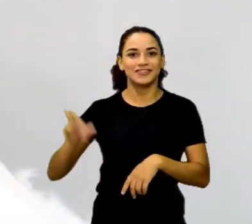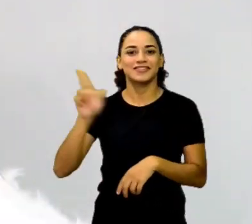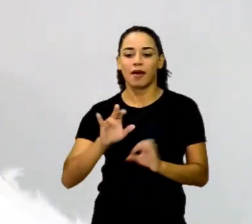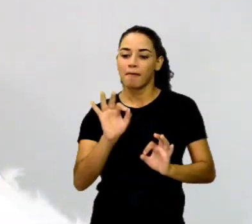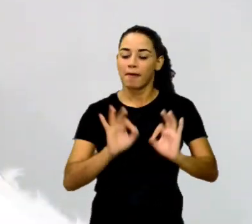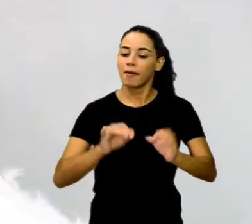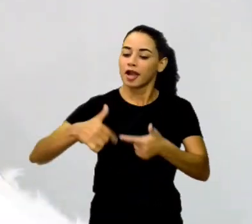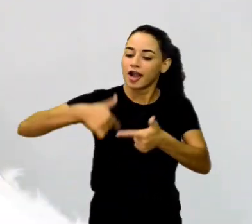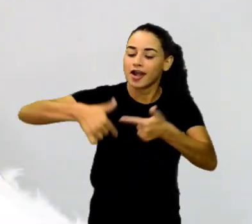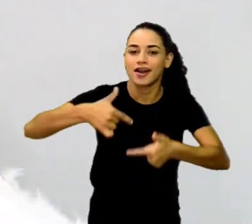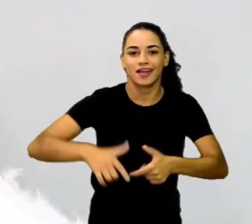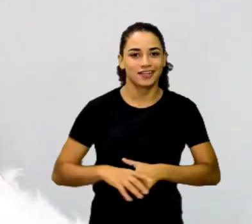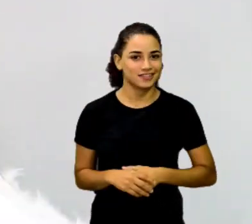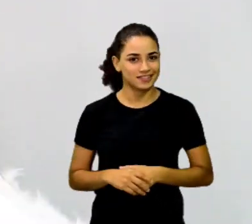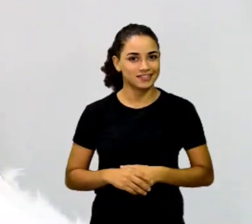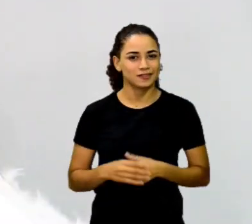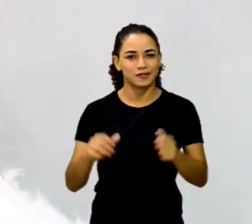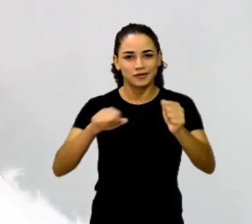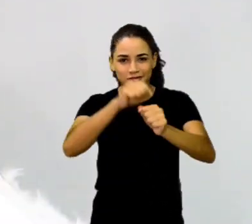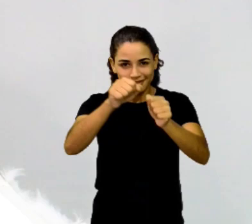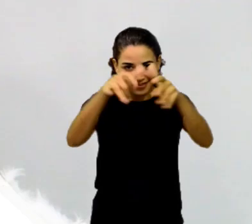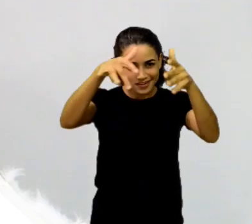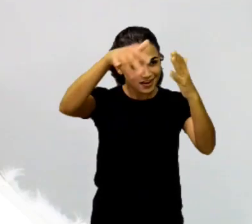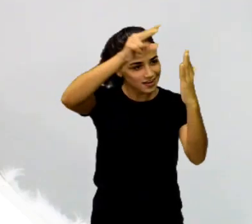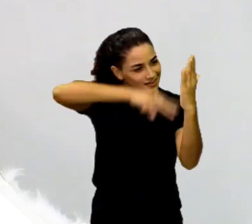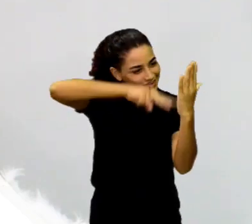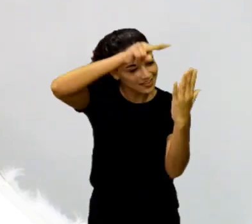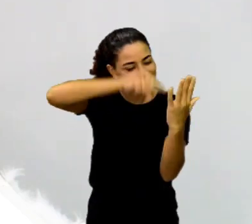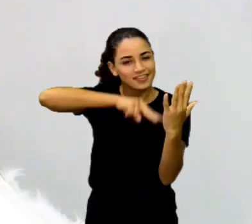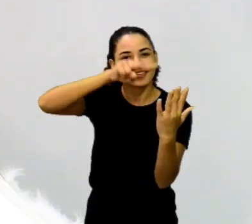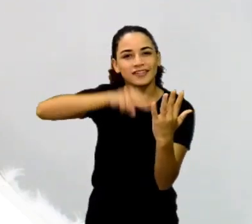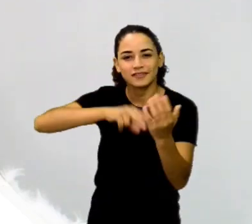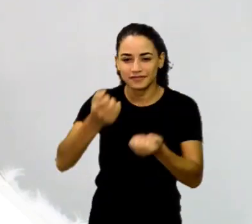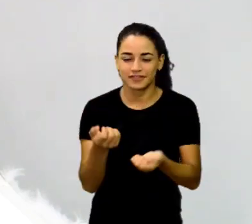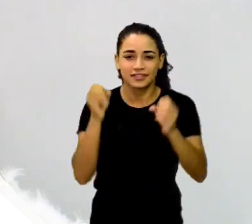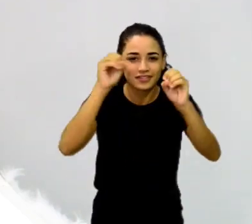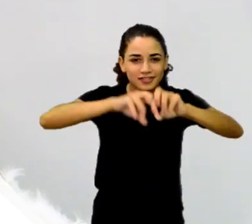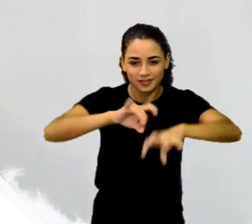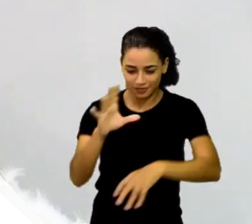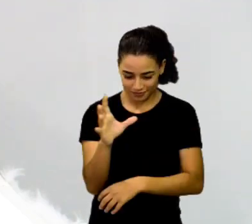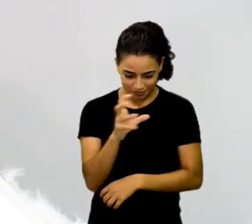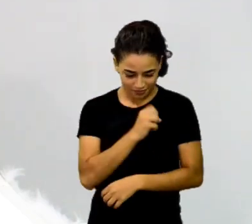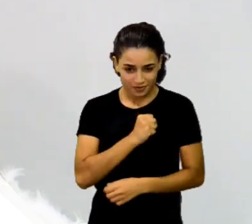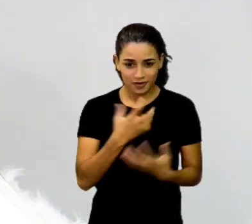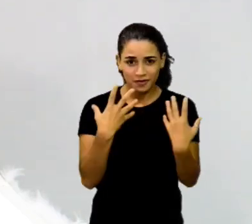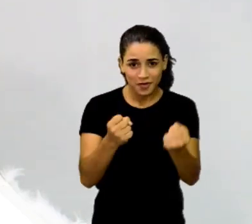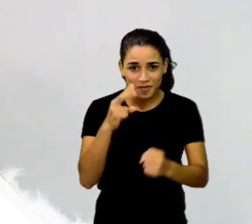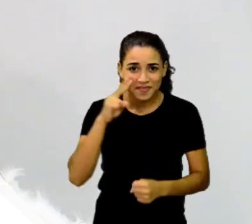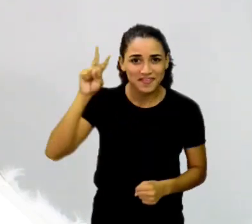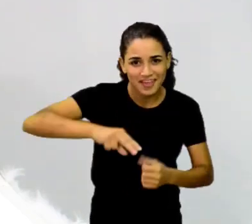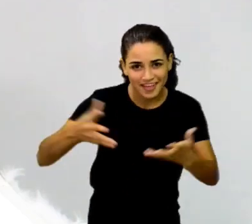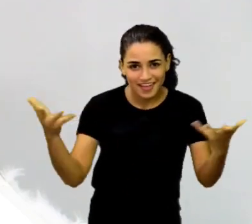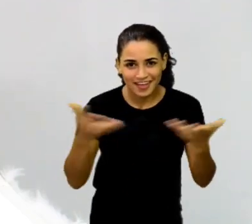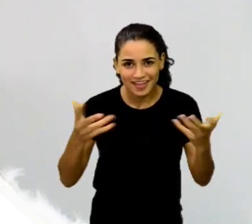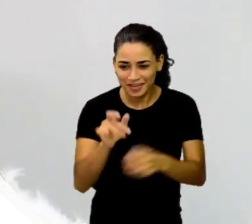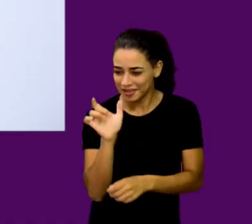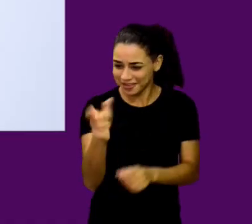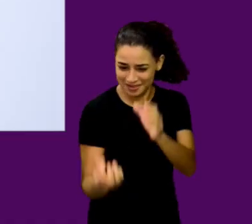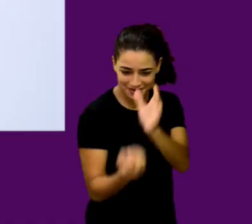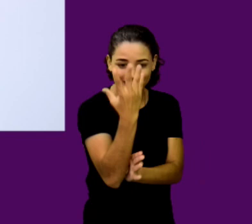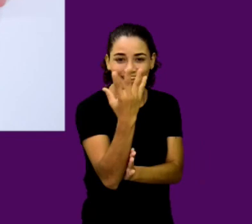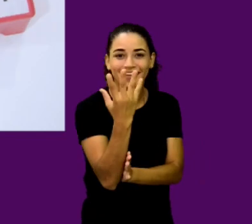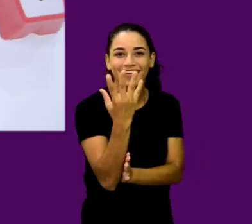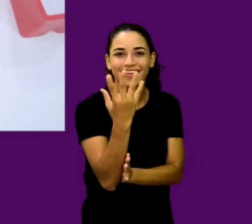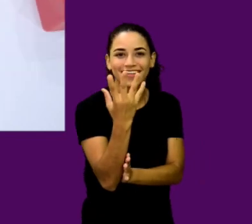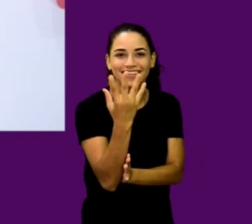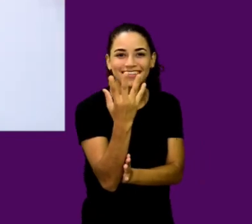trabalho. Magia da leitura. Ensino com amor. Vamos ver agora que palavra formou.